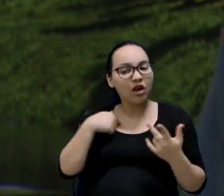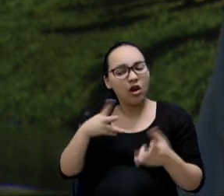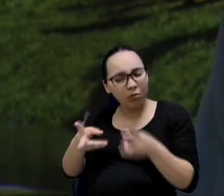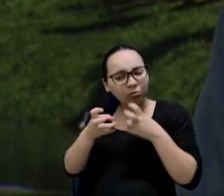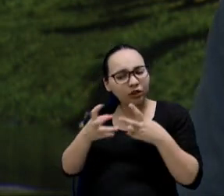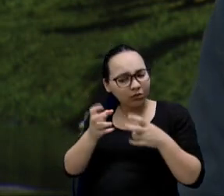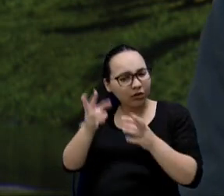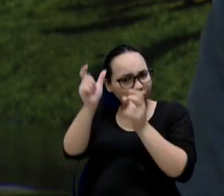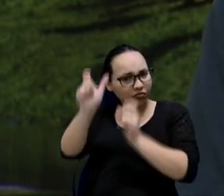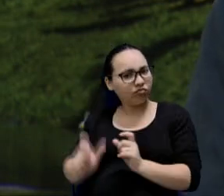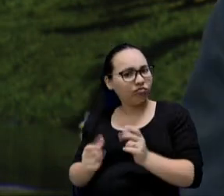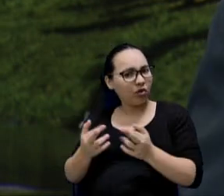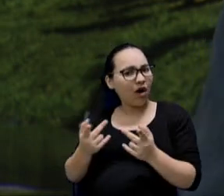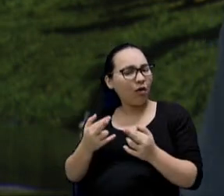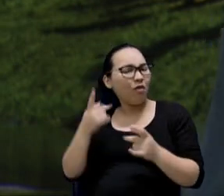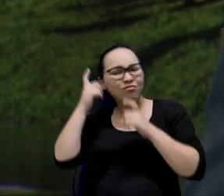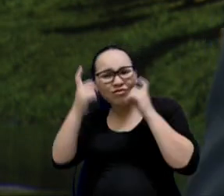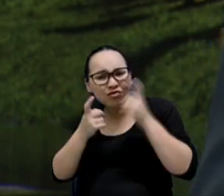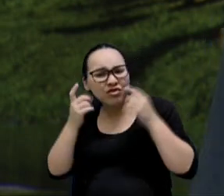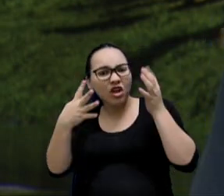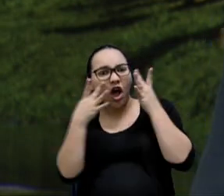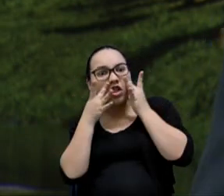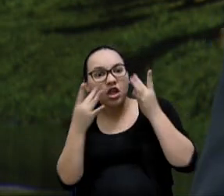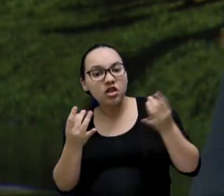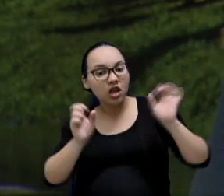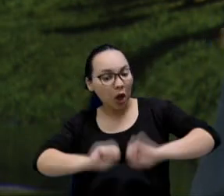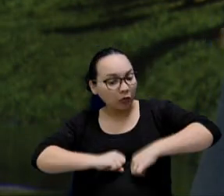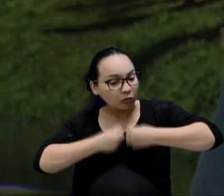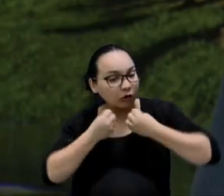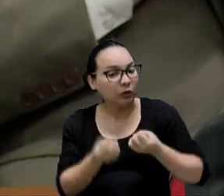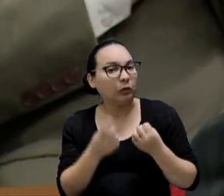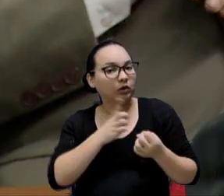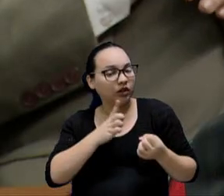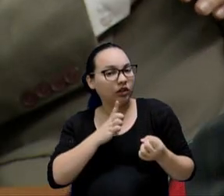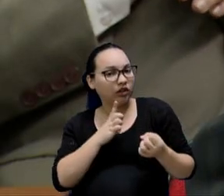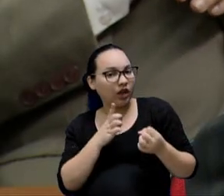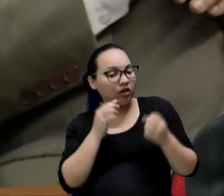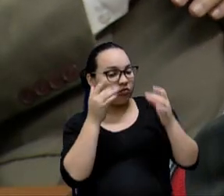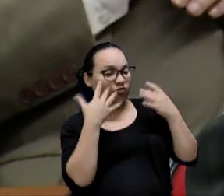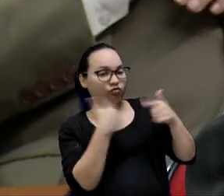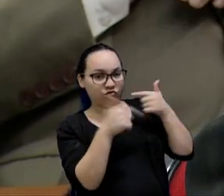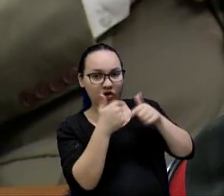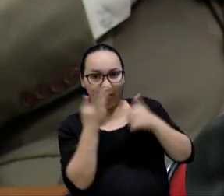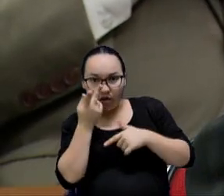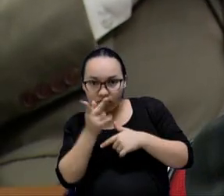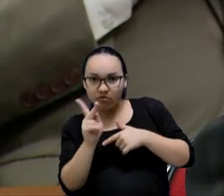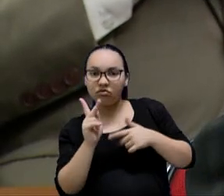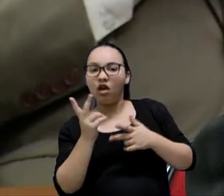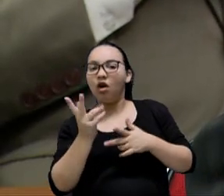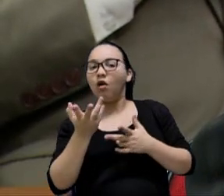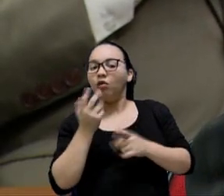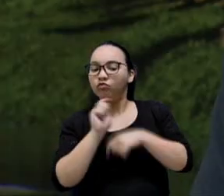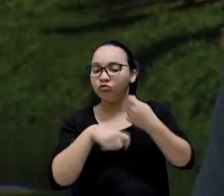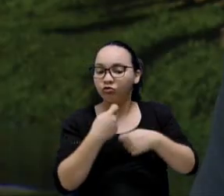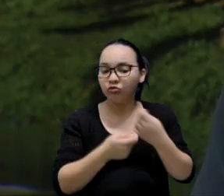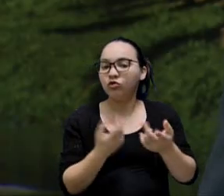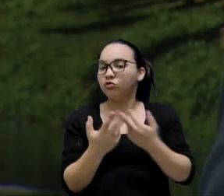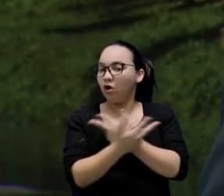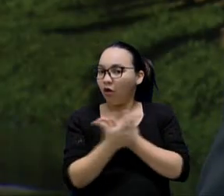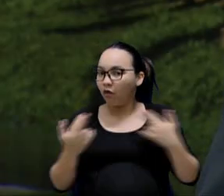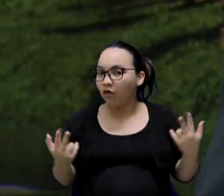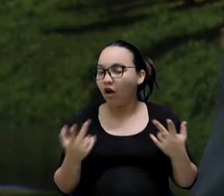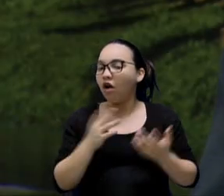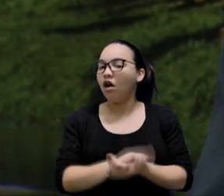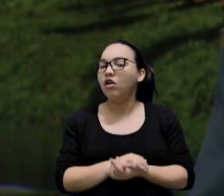percebendo, Osmar. Toda a preocupação, toda a atenção, toda a dedicação que você tem dado ao departamento, com qualidade de gestão, com esse